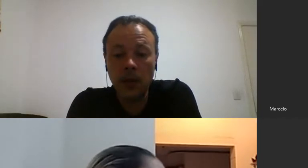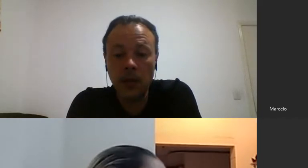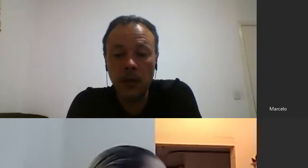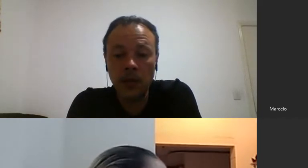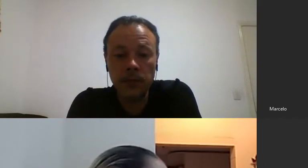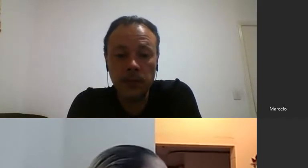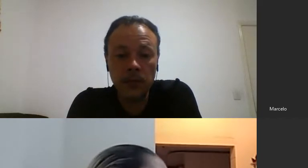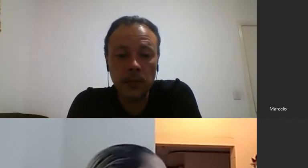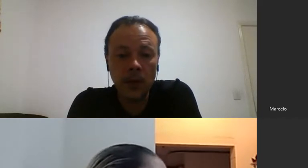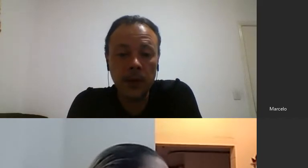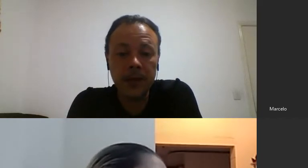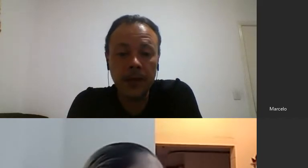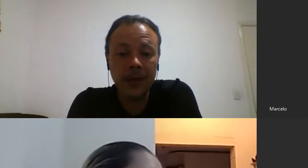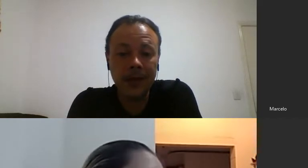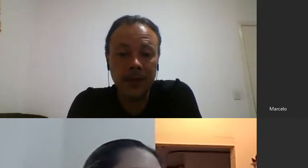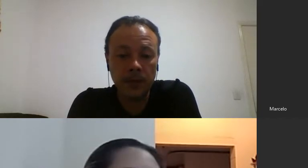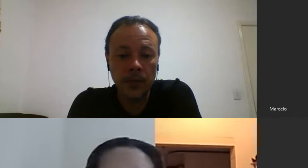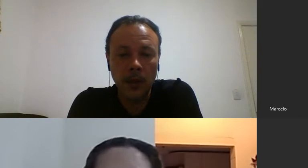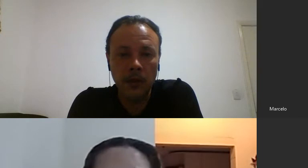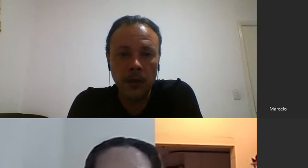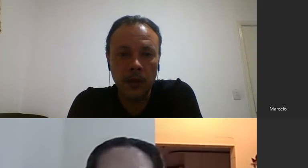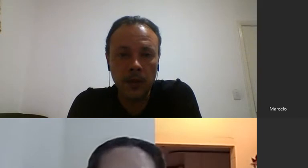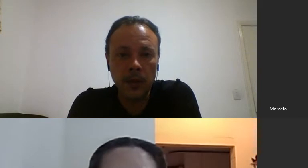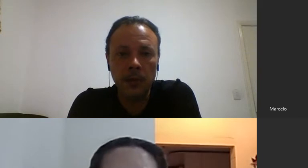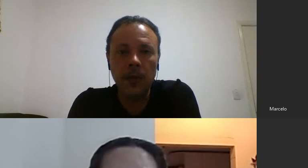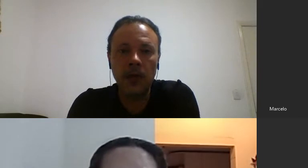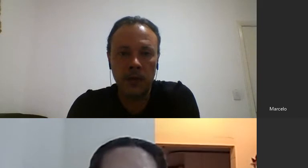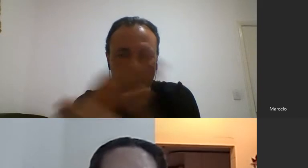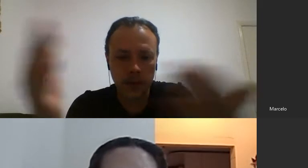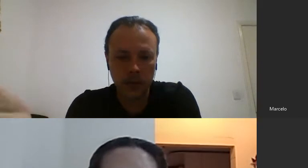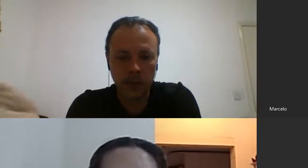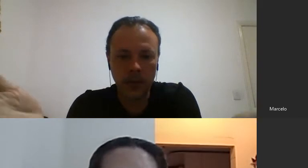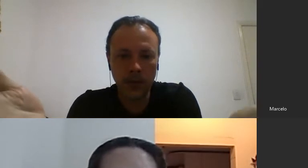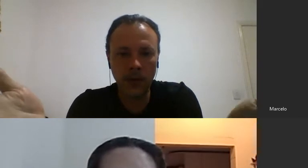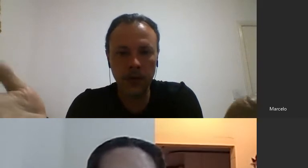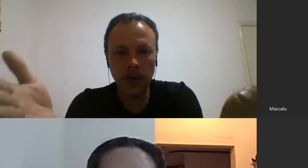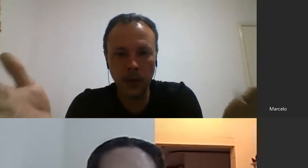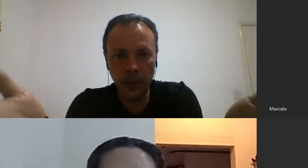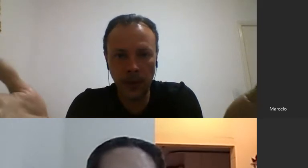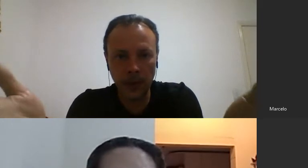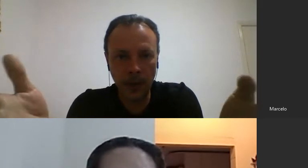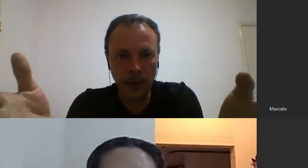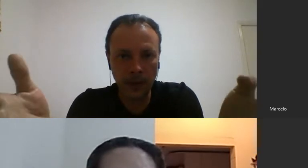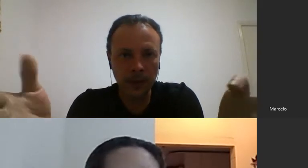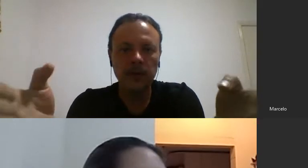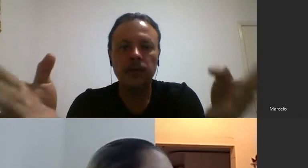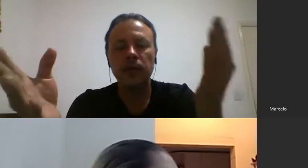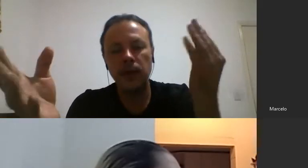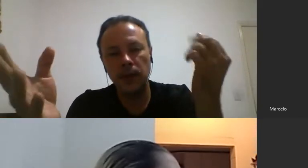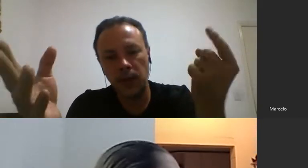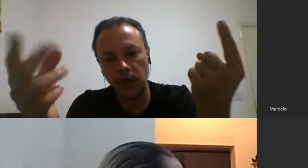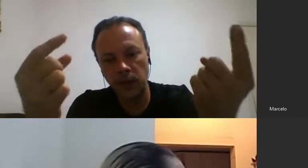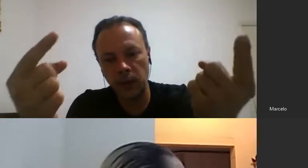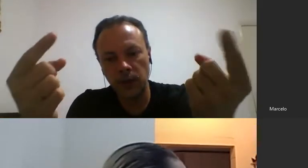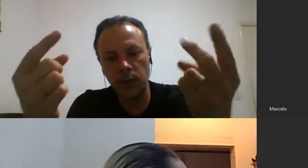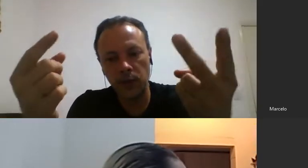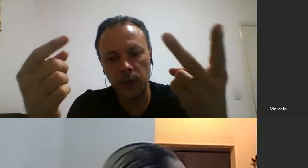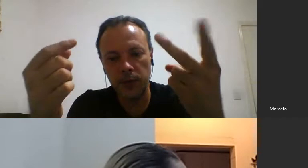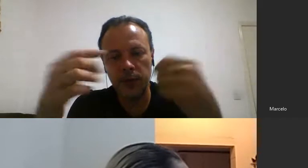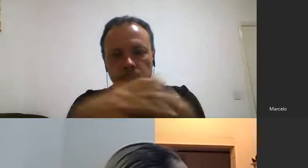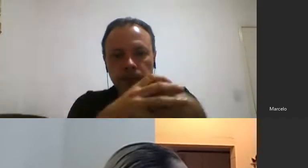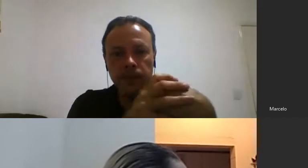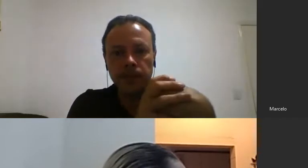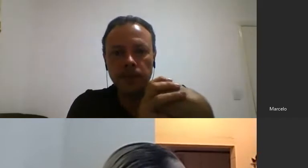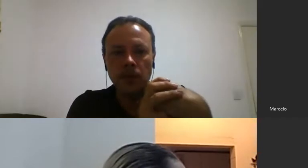gente não tem ainda nenhuma certeza, vamos dizer assim. Mas, se fosse na normalidade, seria a unidade